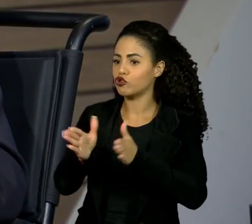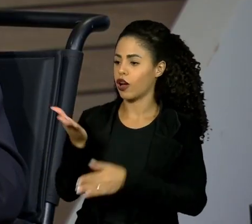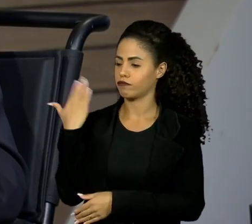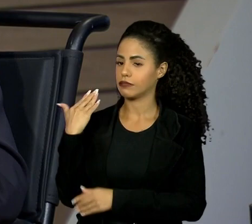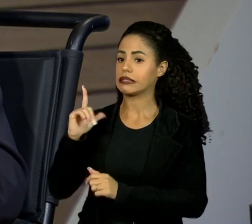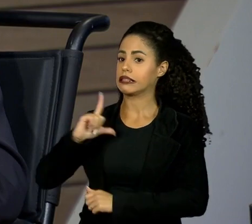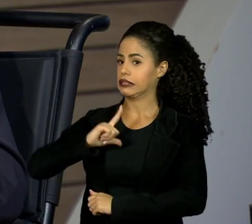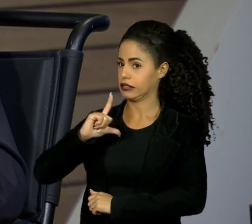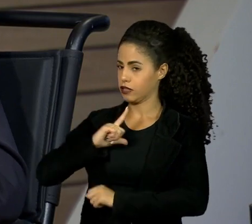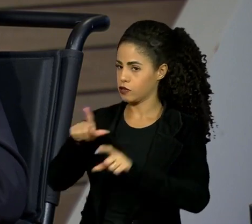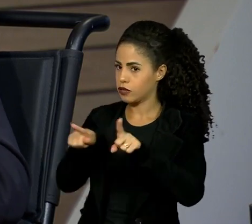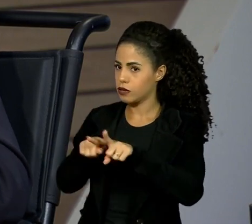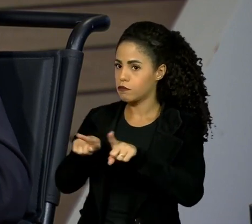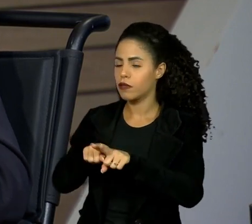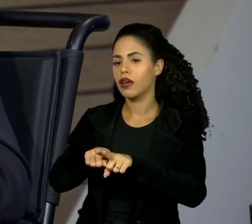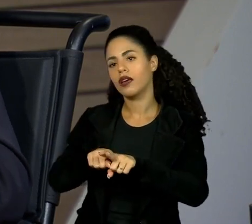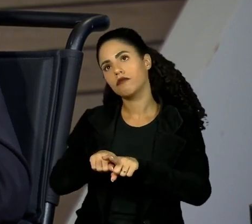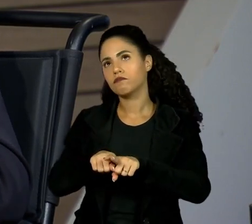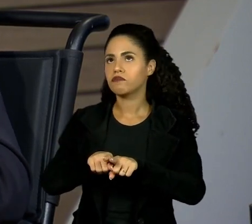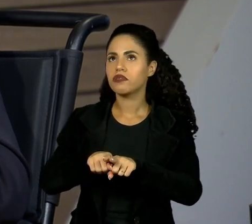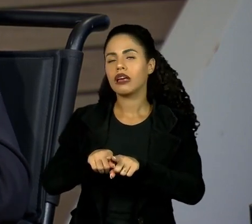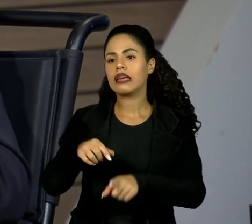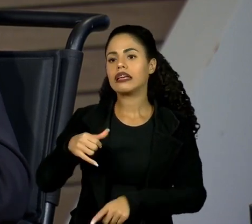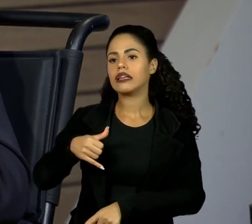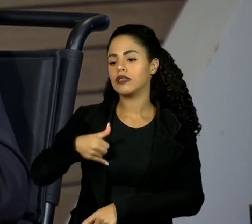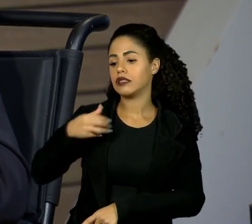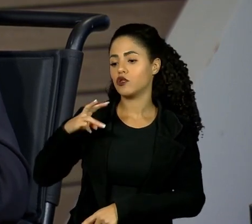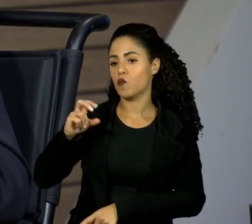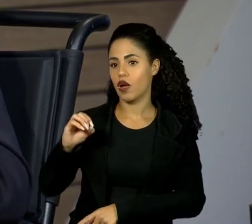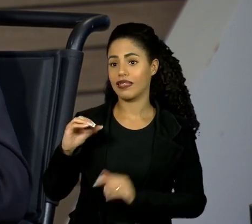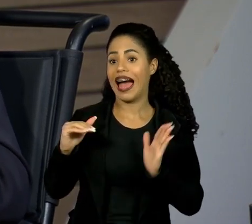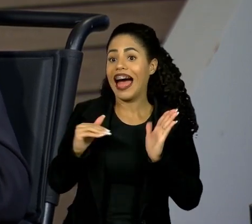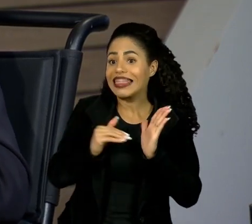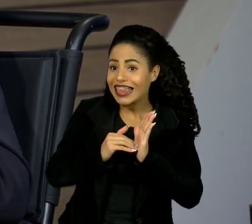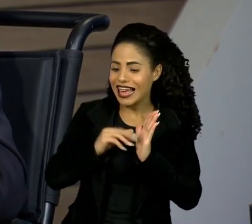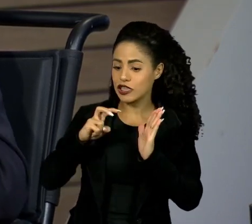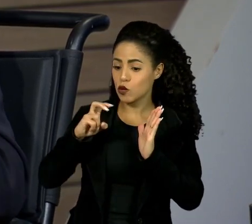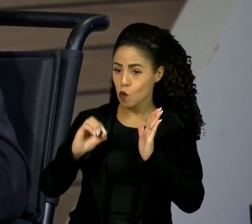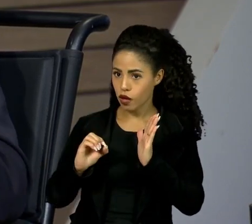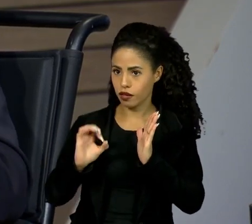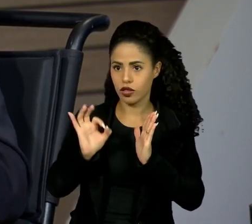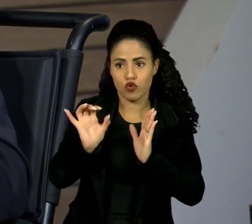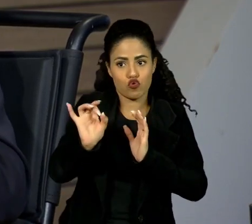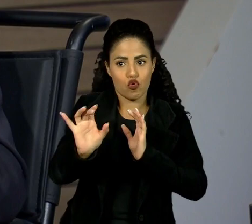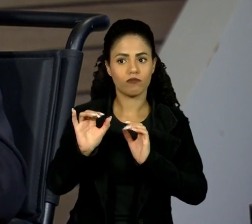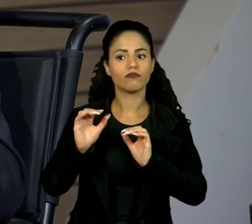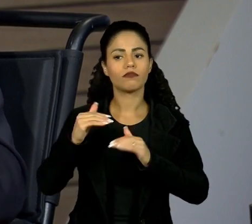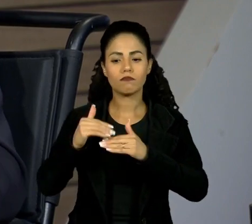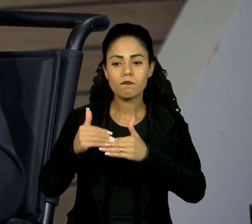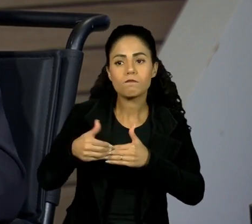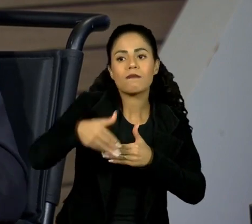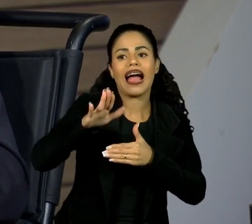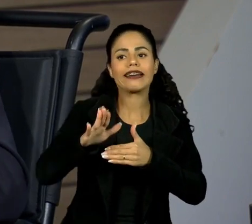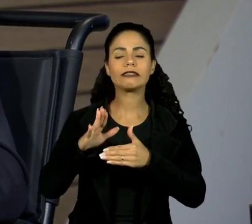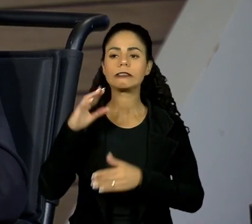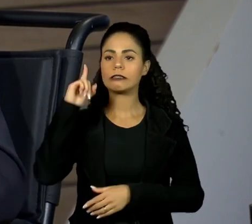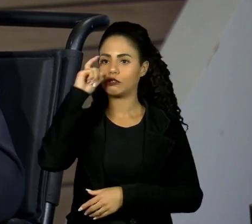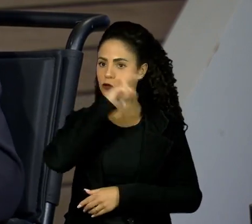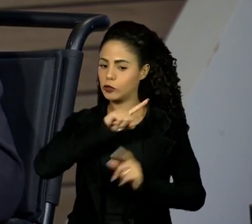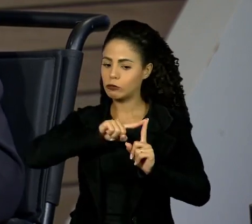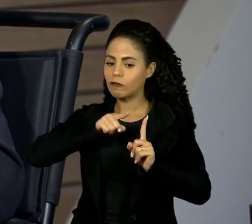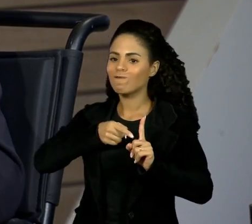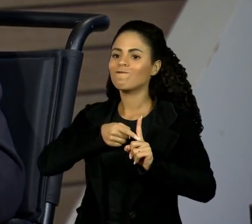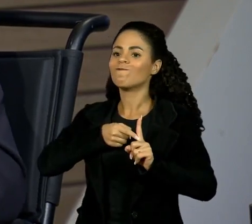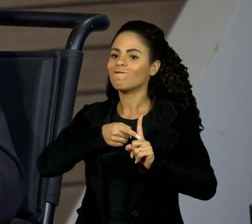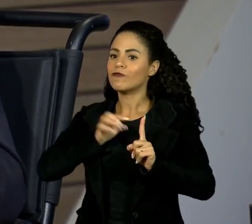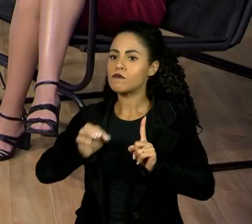E até 50 anos de idade, né? O que não deve passar de 50 anos para gestar,